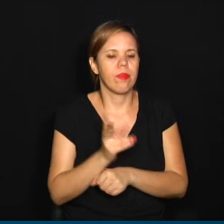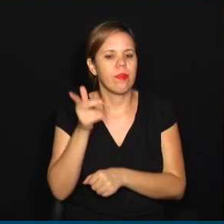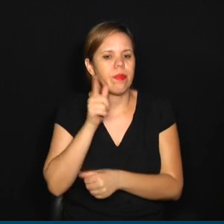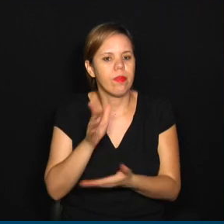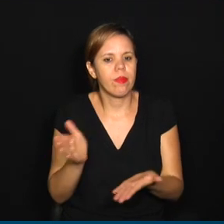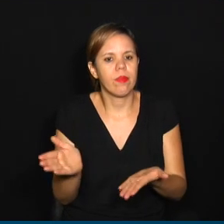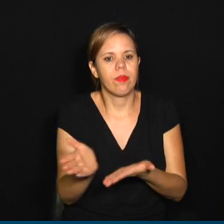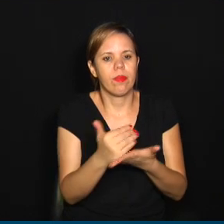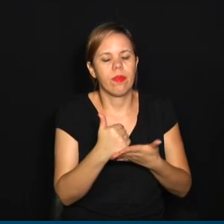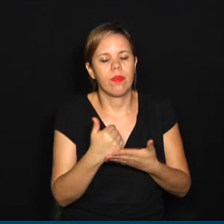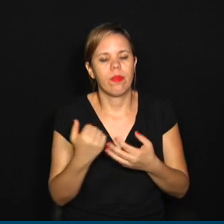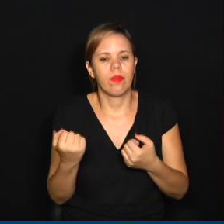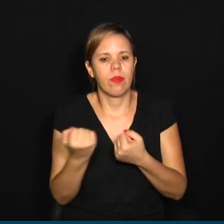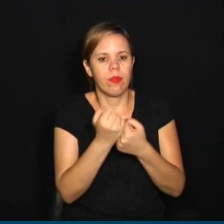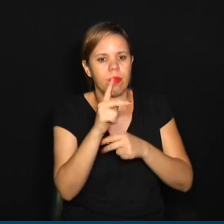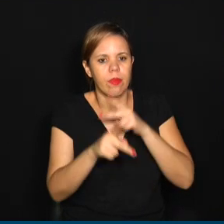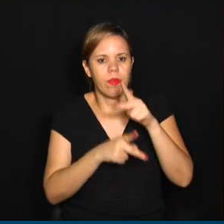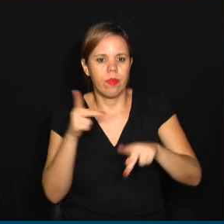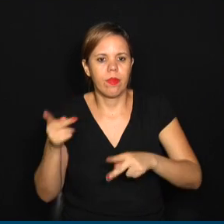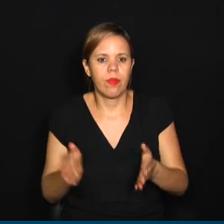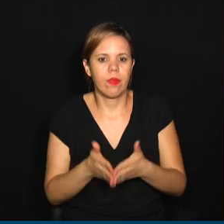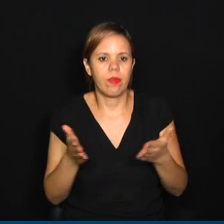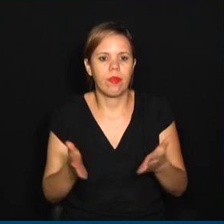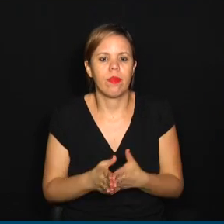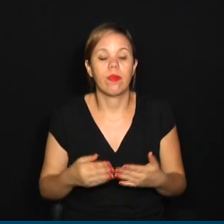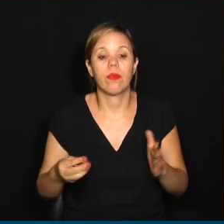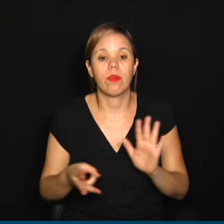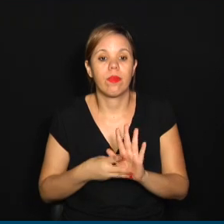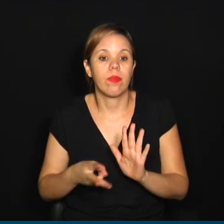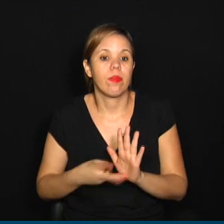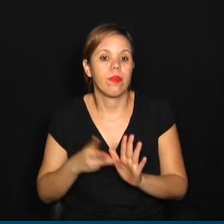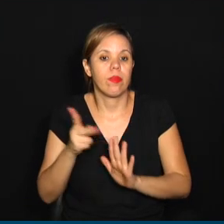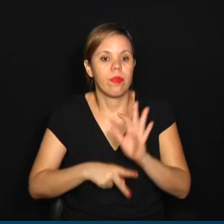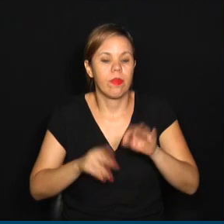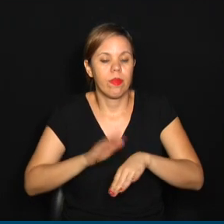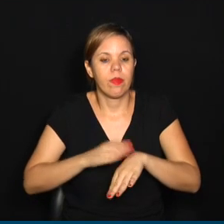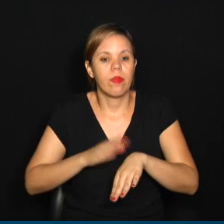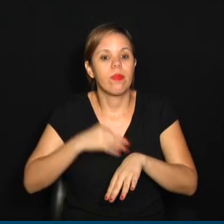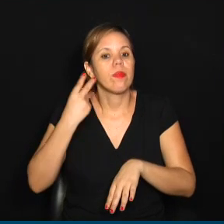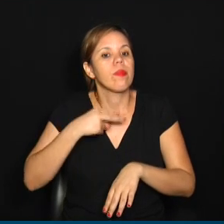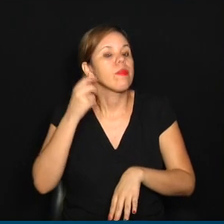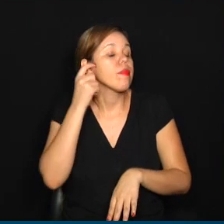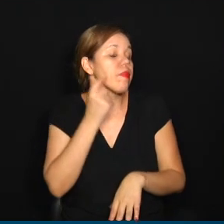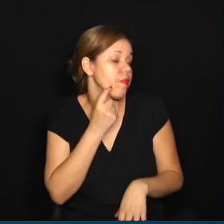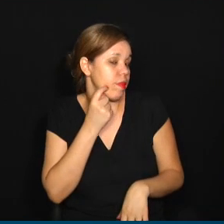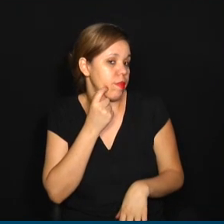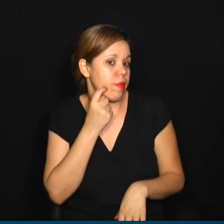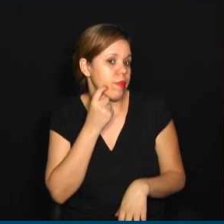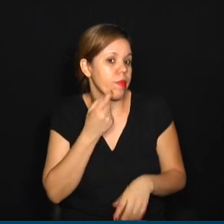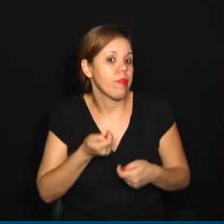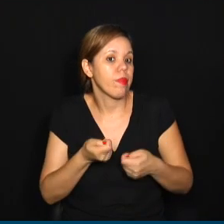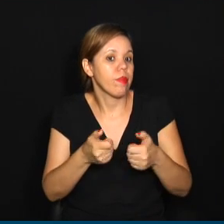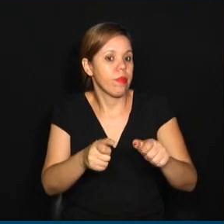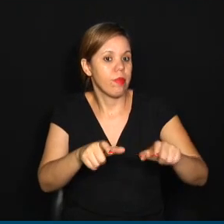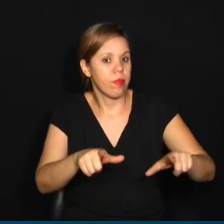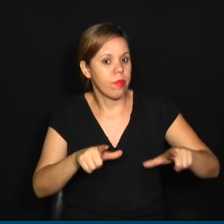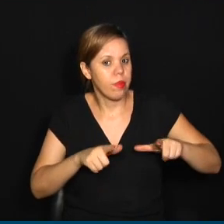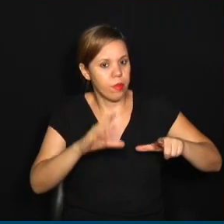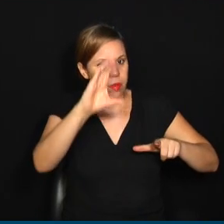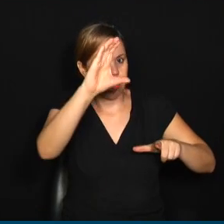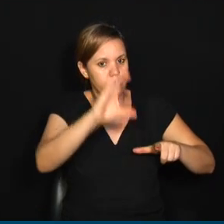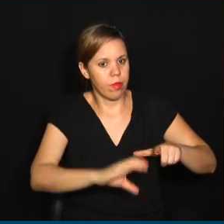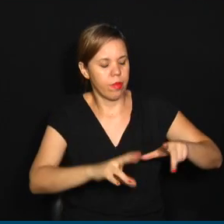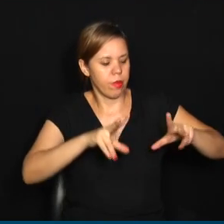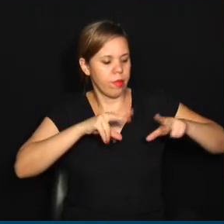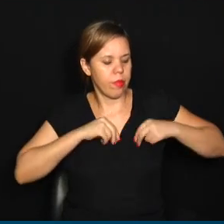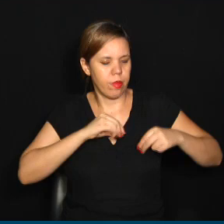e ajustamento social de pessoas carentes. O item 3 é o projeto de autoria do vereador Marcelo Silva, que concede o título de cidadão